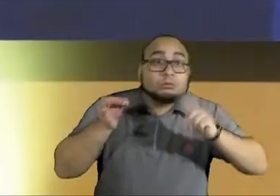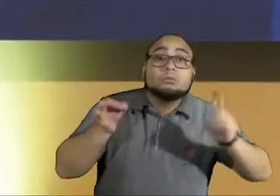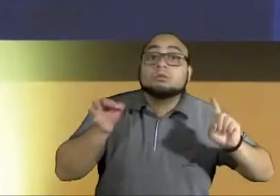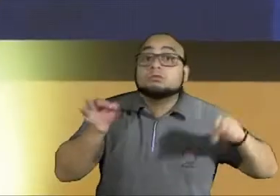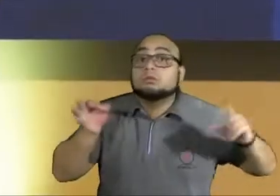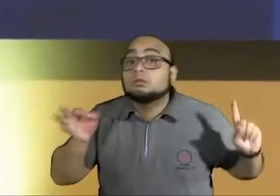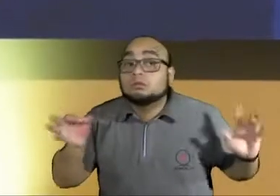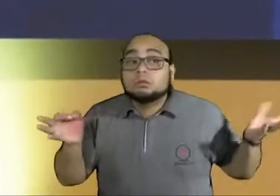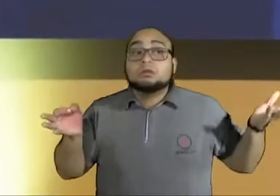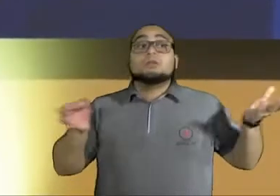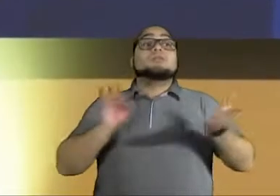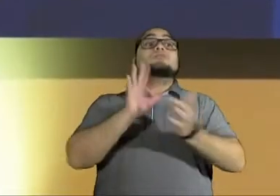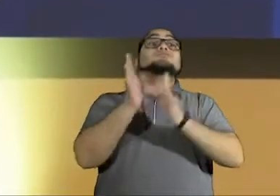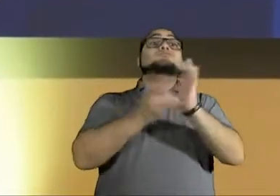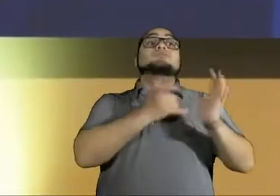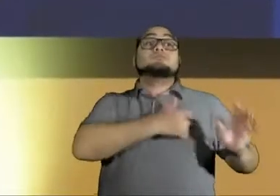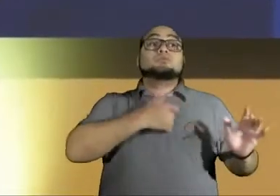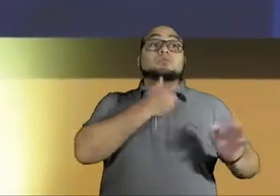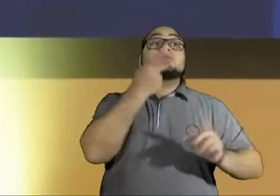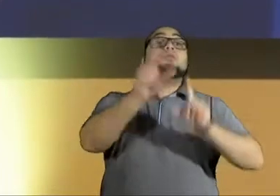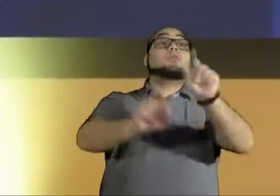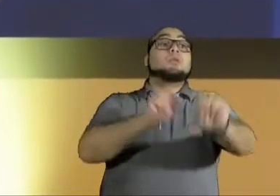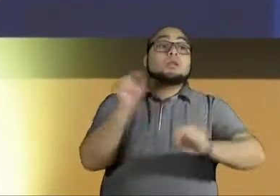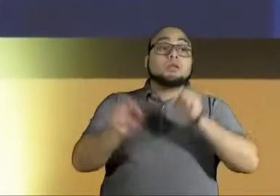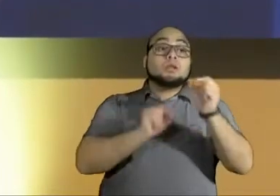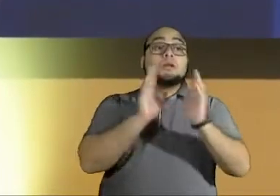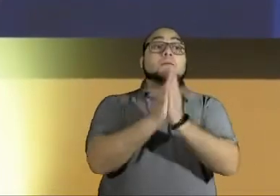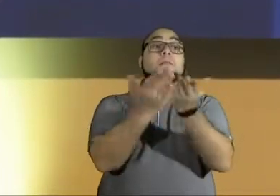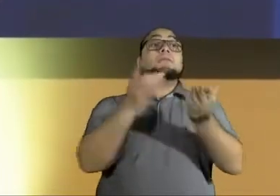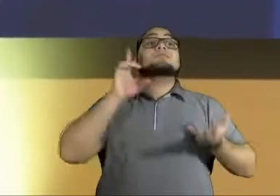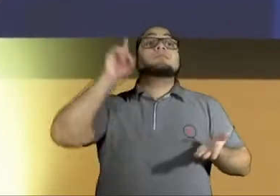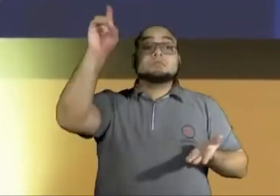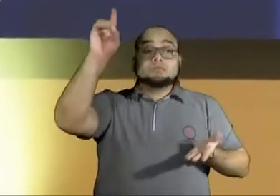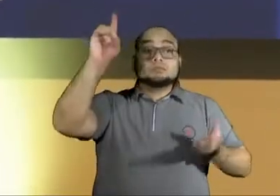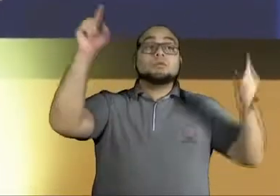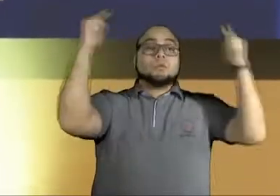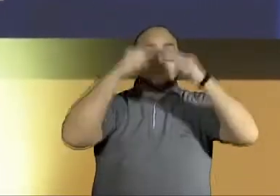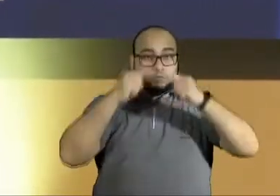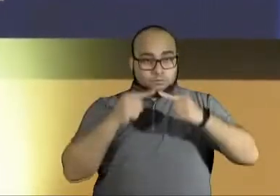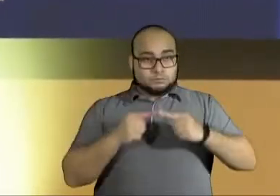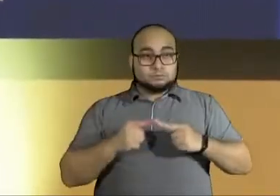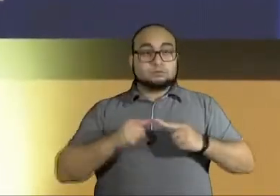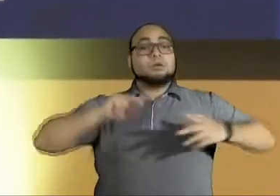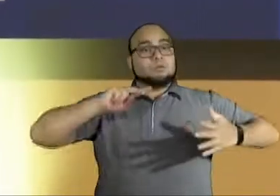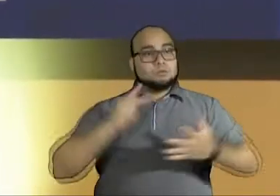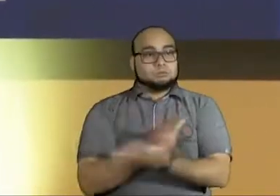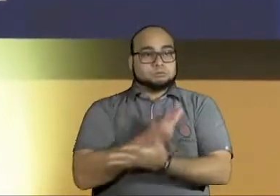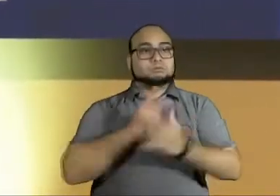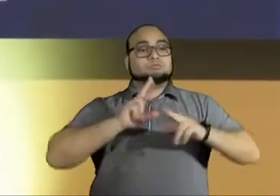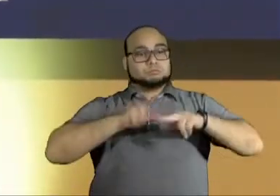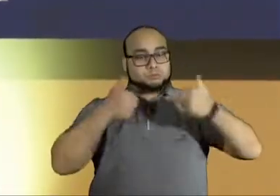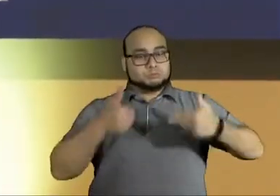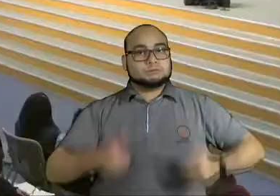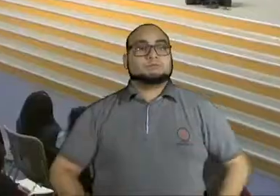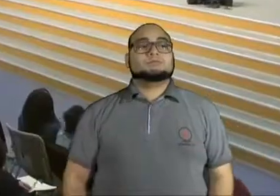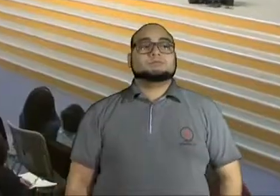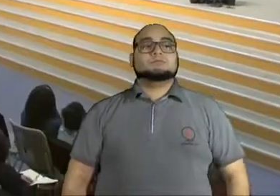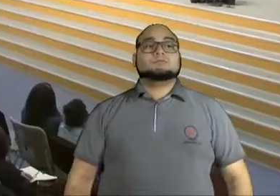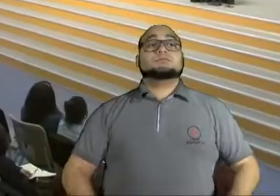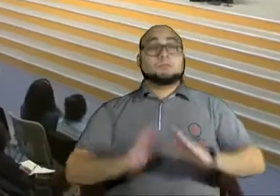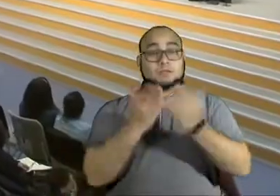que João diz assim, mas isto aconteceu para que se cumprisse a escritura. Vamos substituir pela palavra. Para que se cumprisse